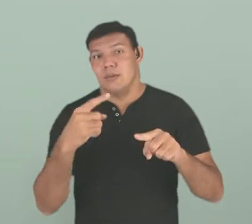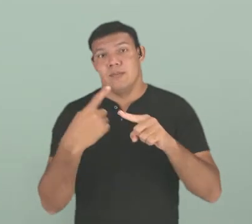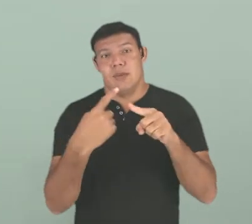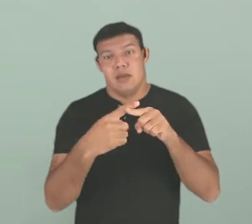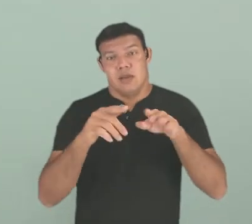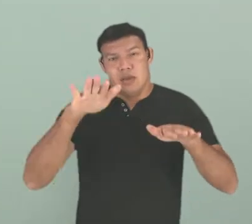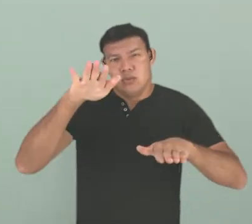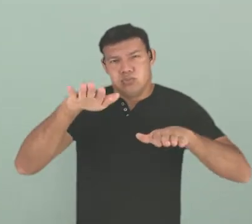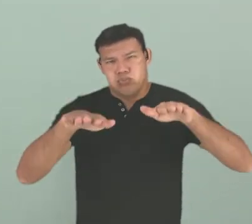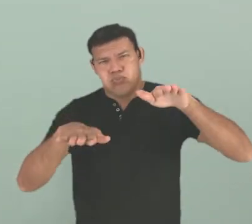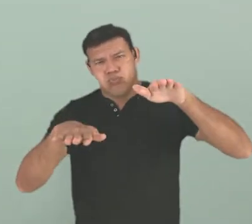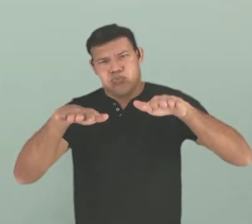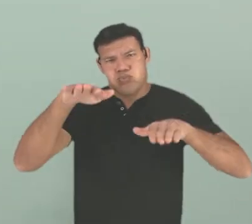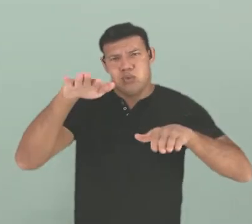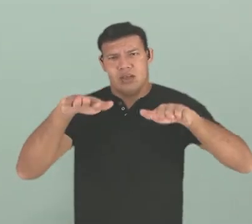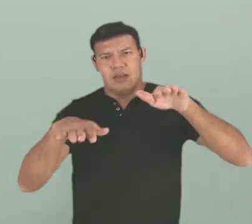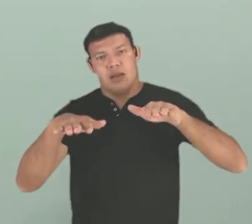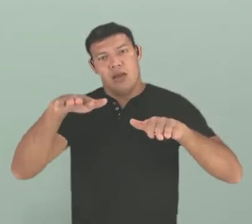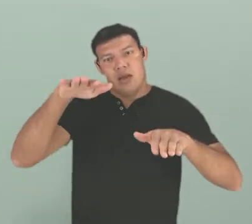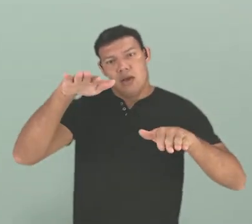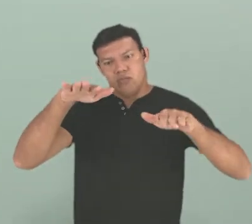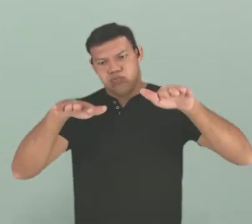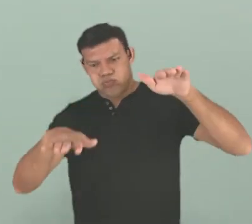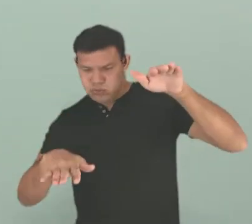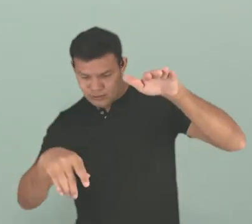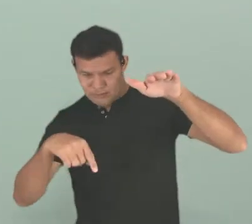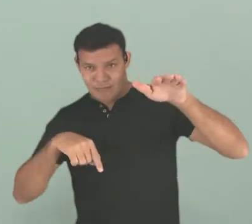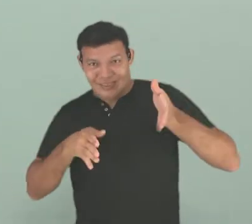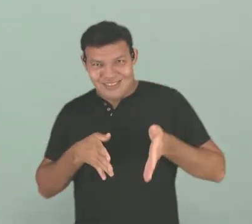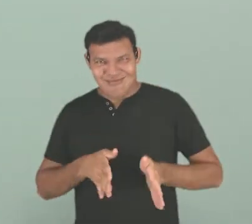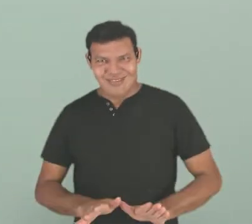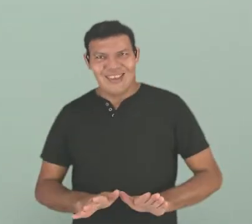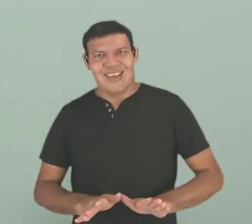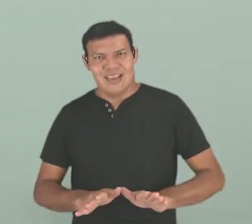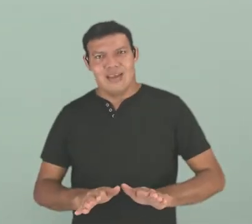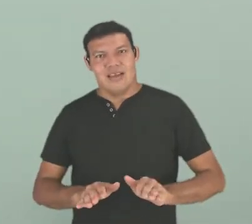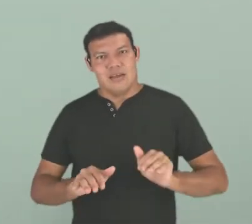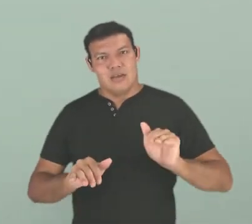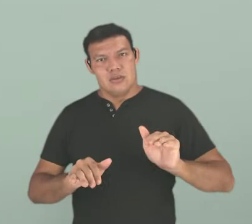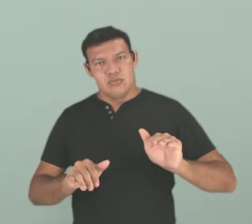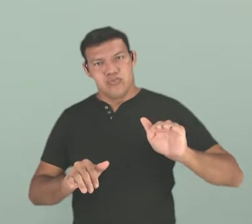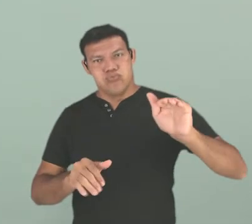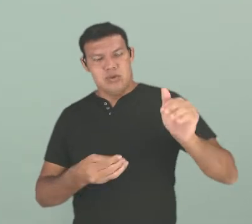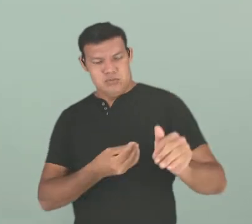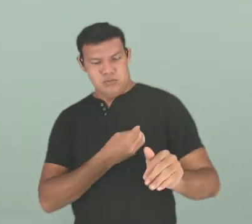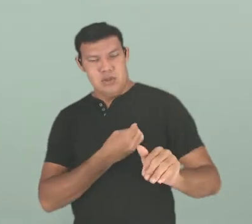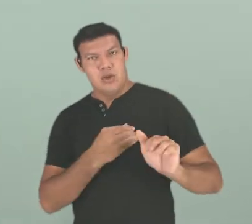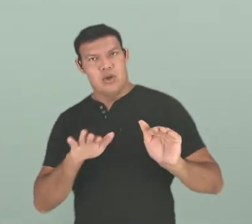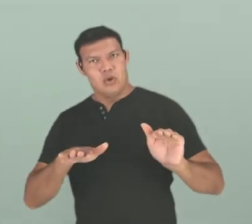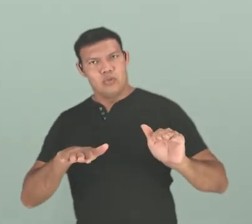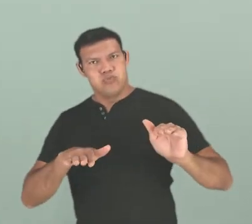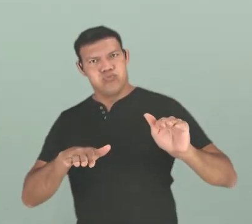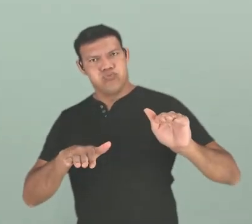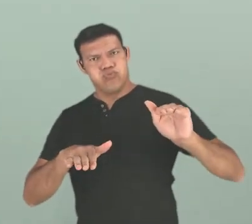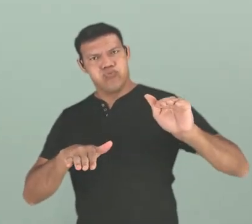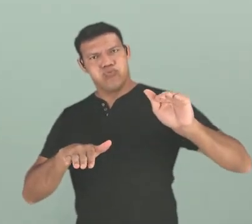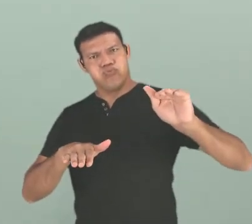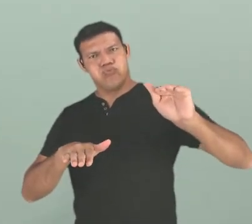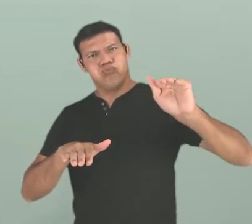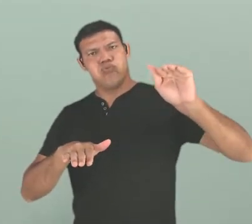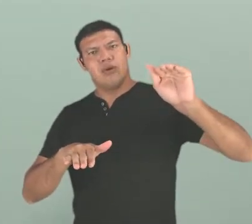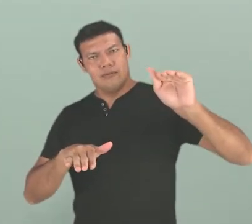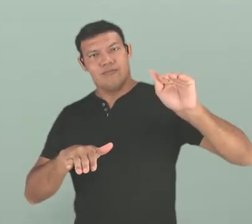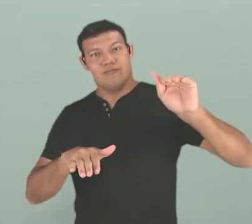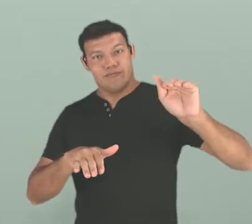Se você diminui a taxa de natalidade e as pessoas começam a viver mais, porque isso também está acontecendo,